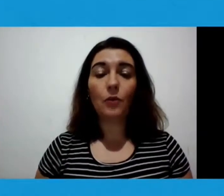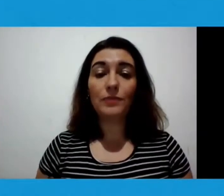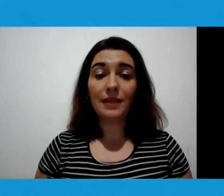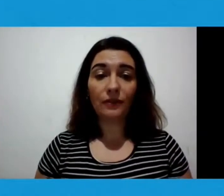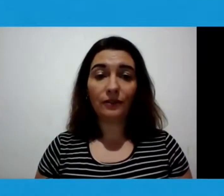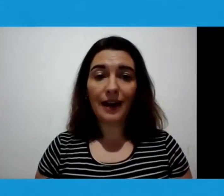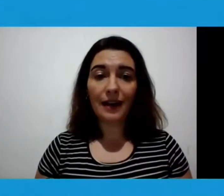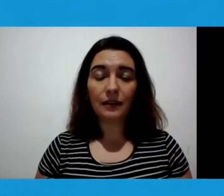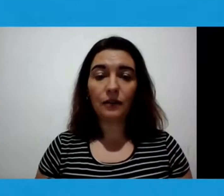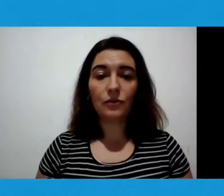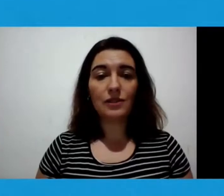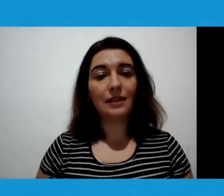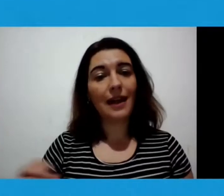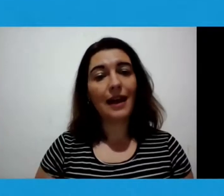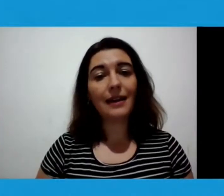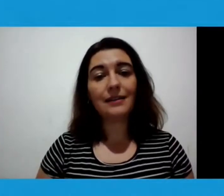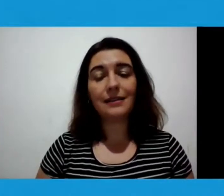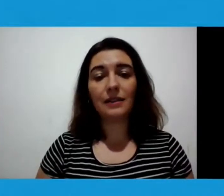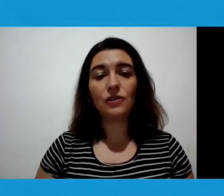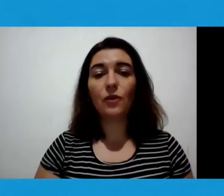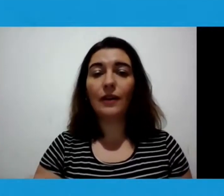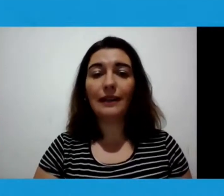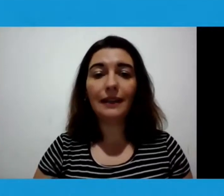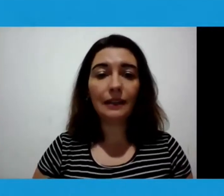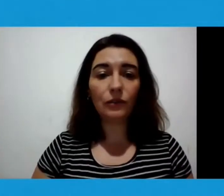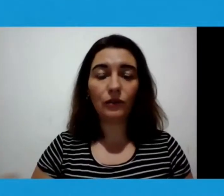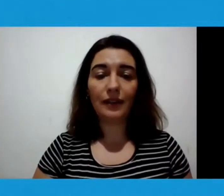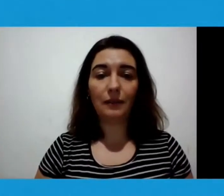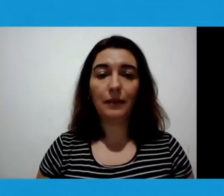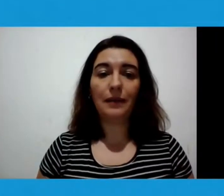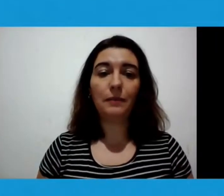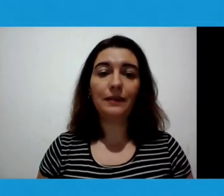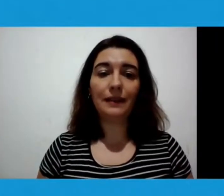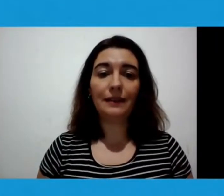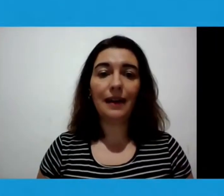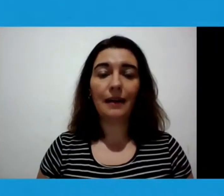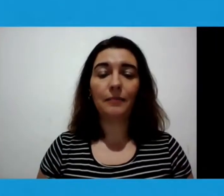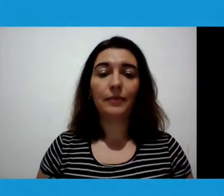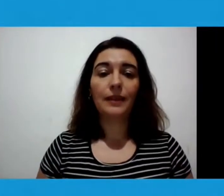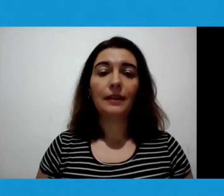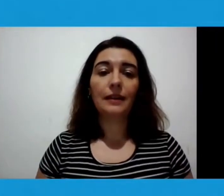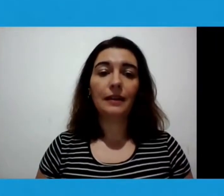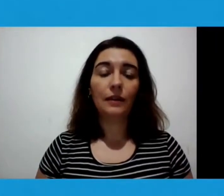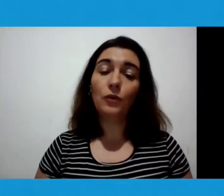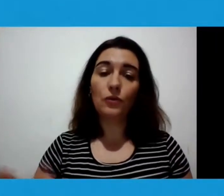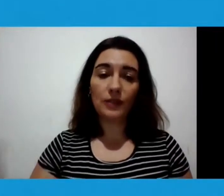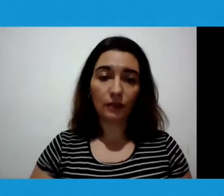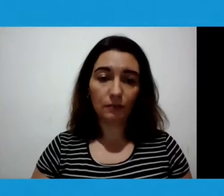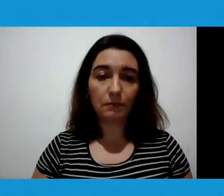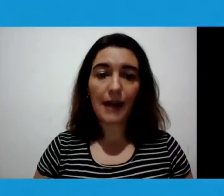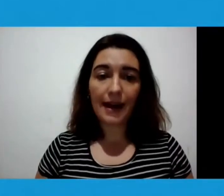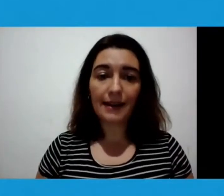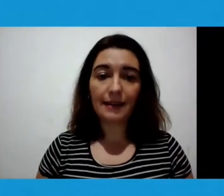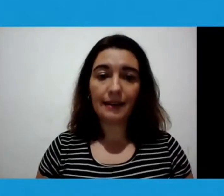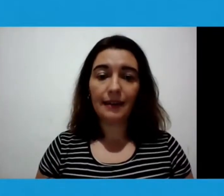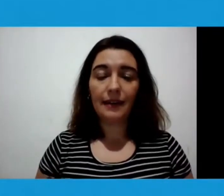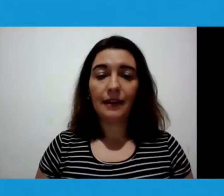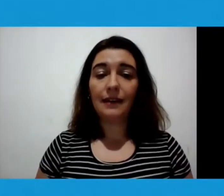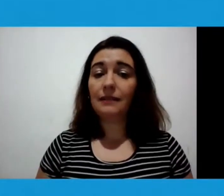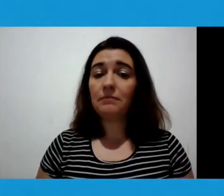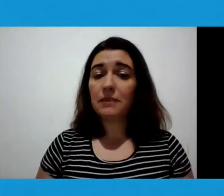podem observar que os sinais escolhidos aí para representar o conceito